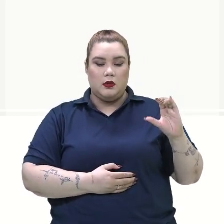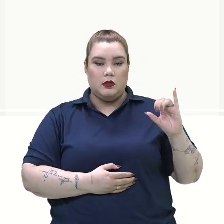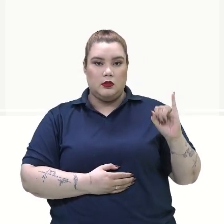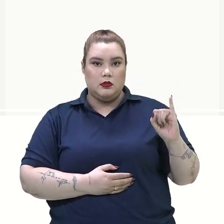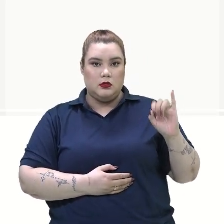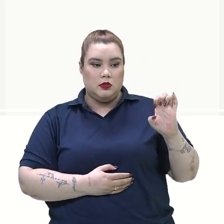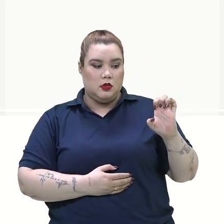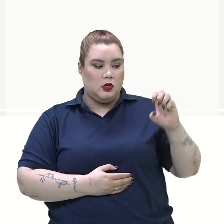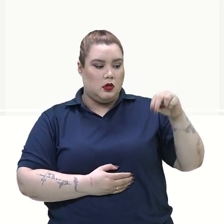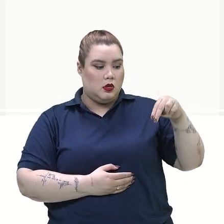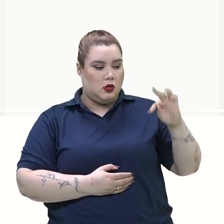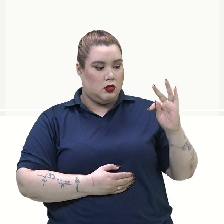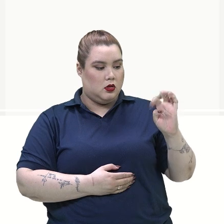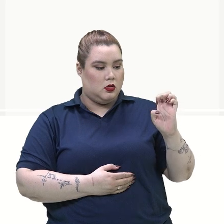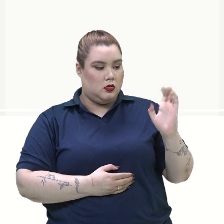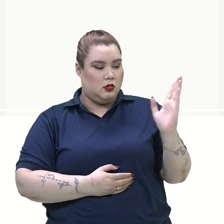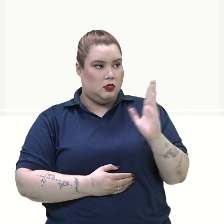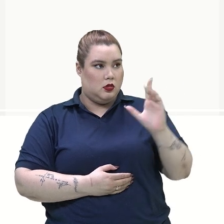linear,